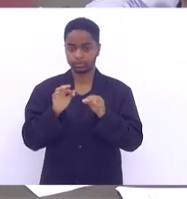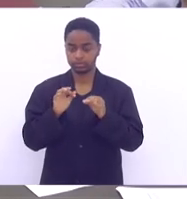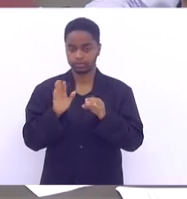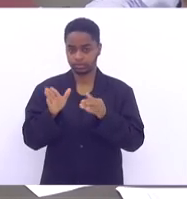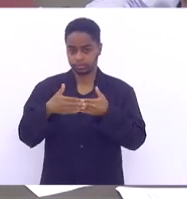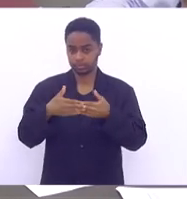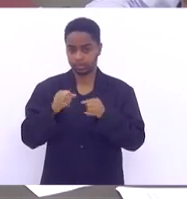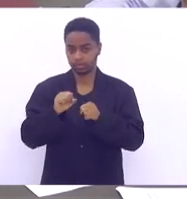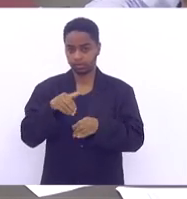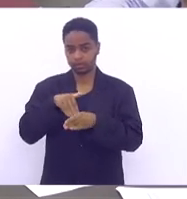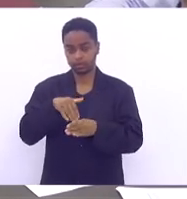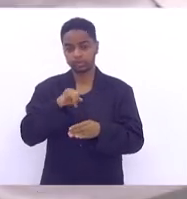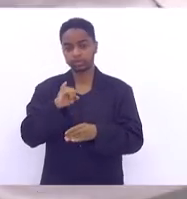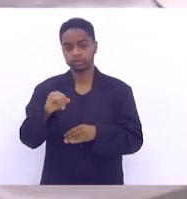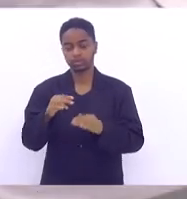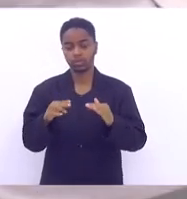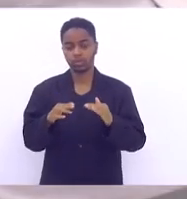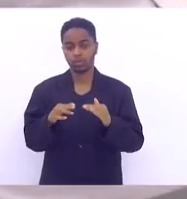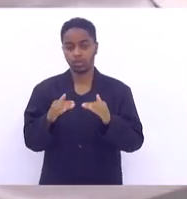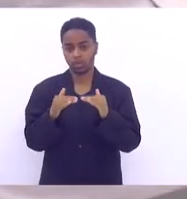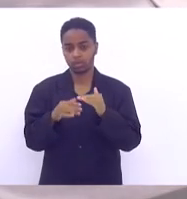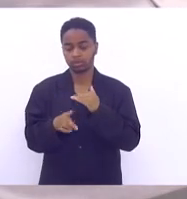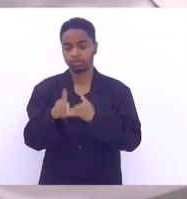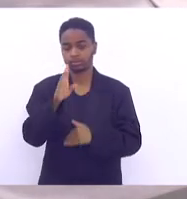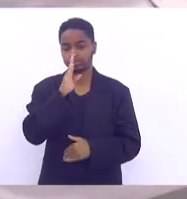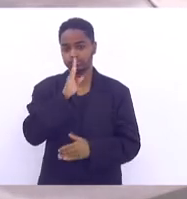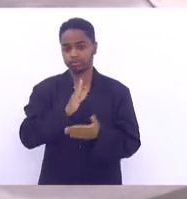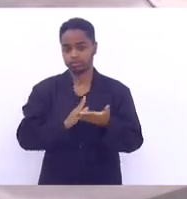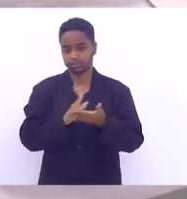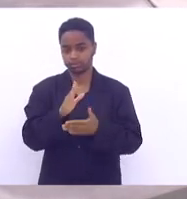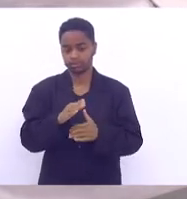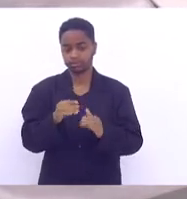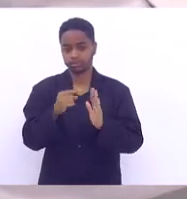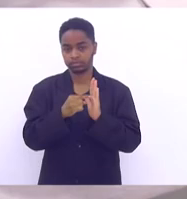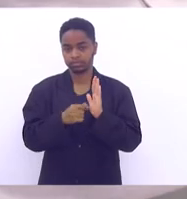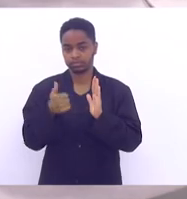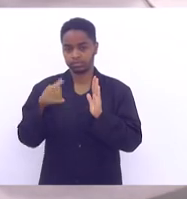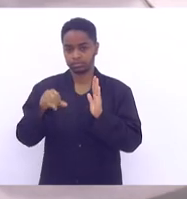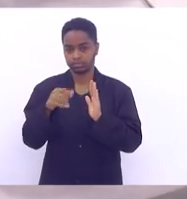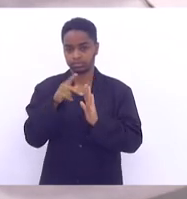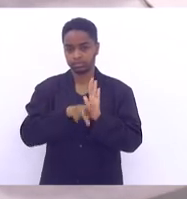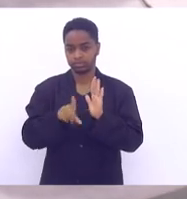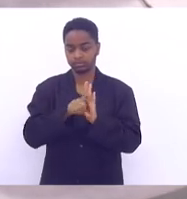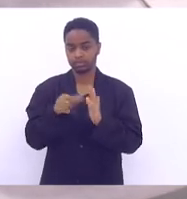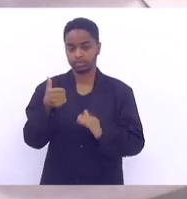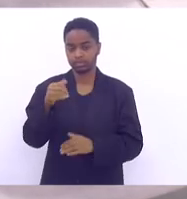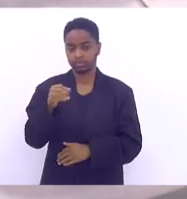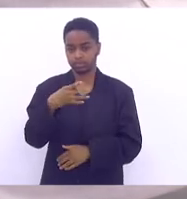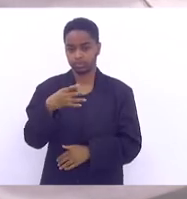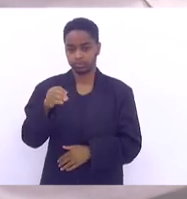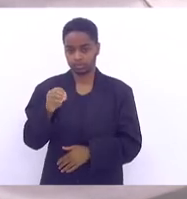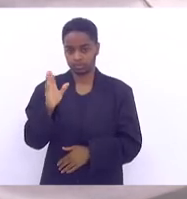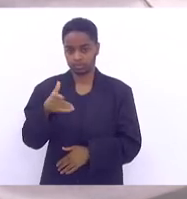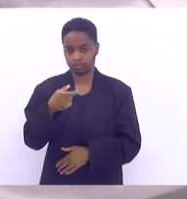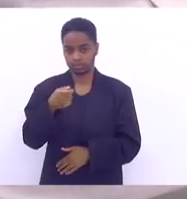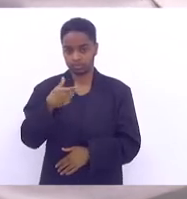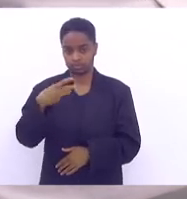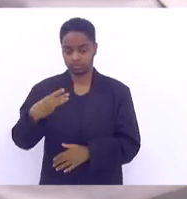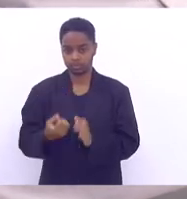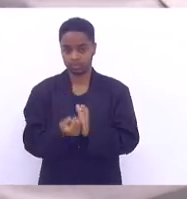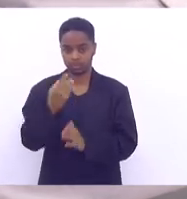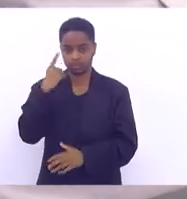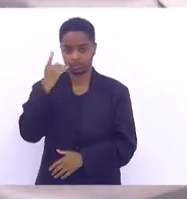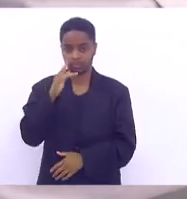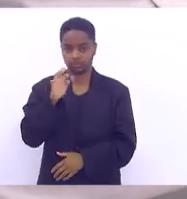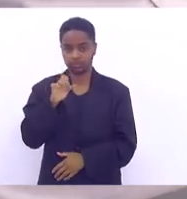discussão. Em votação, os senhores que aprovam permaneçam como estão. Aprovado. 19 da pauta, o PL 1040 de 23, de autoria dos deputados Felipe Poubel